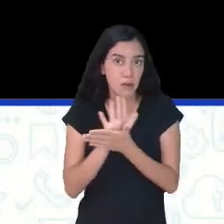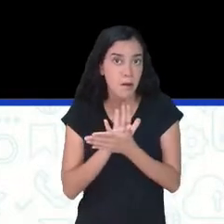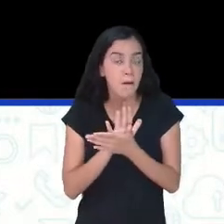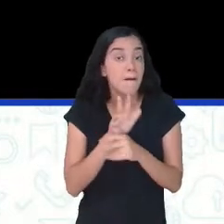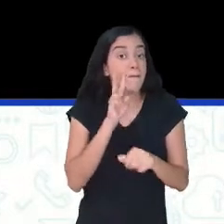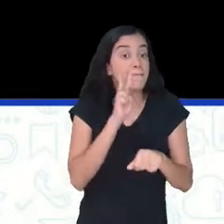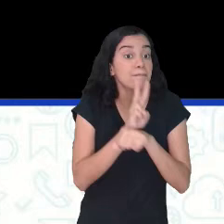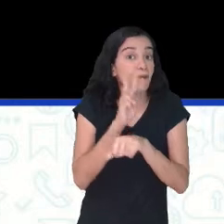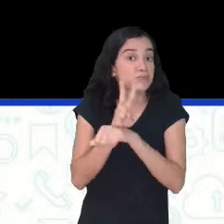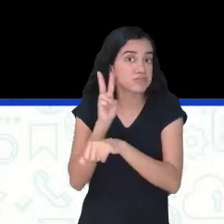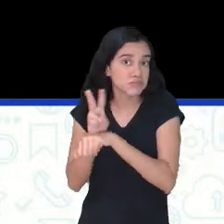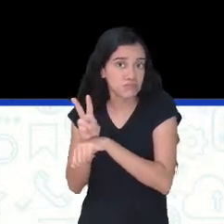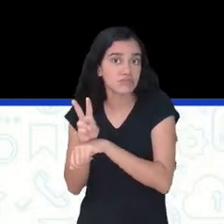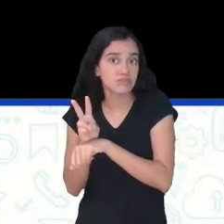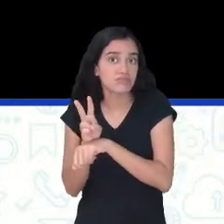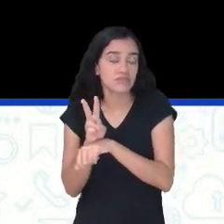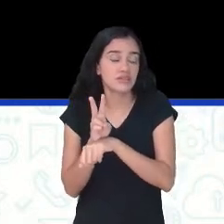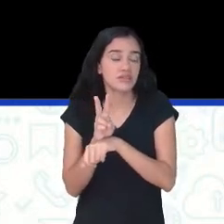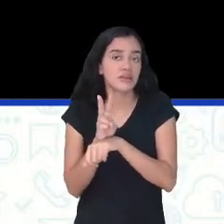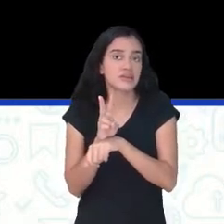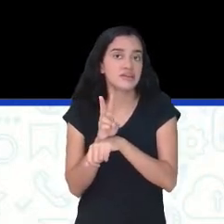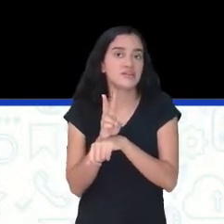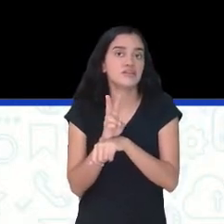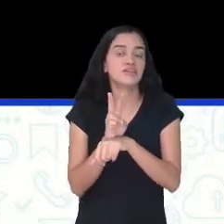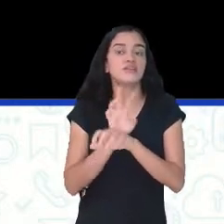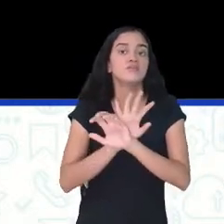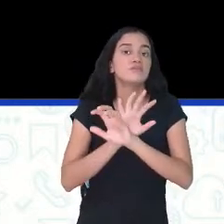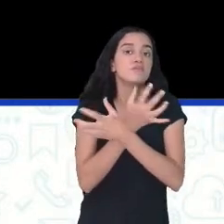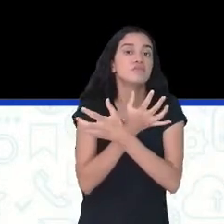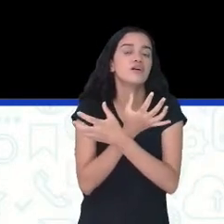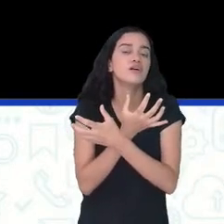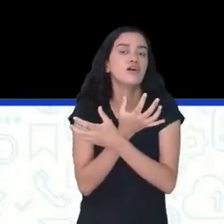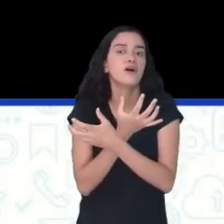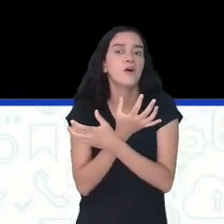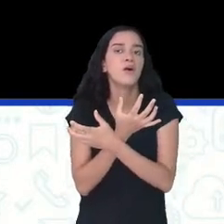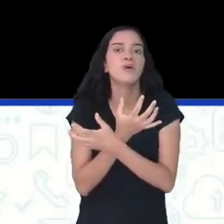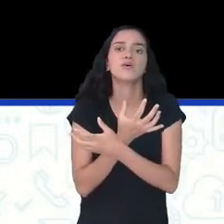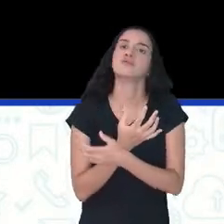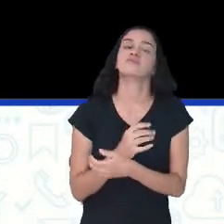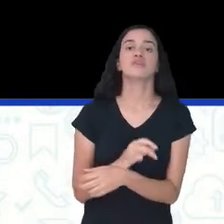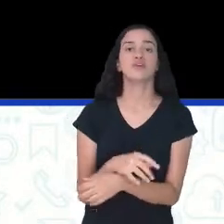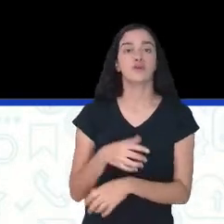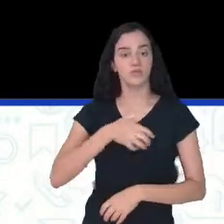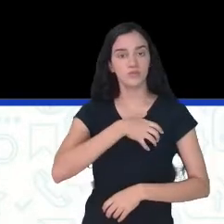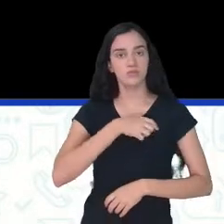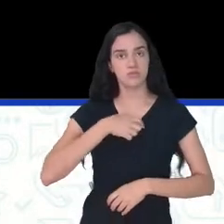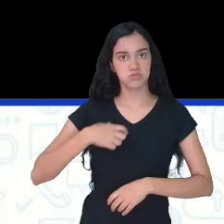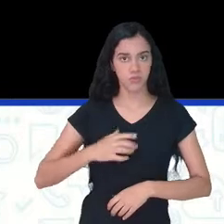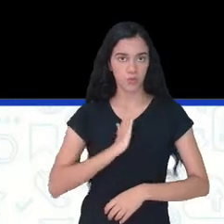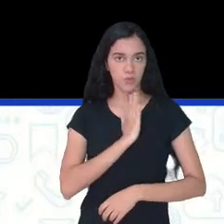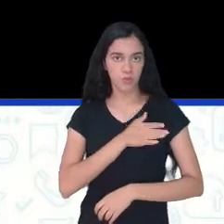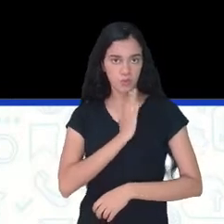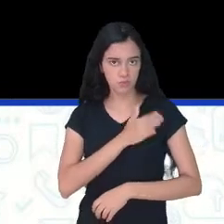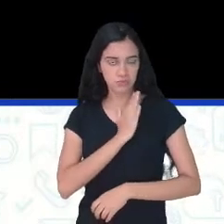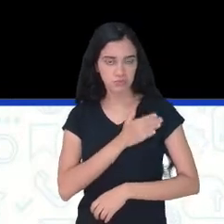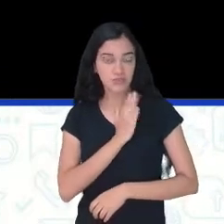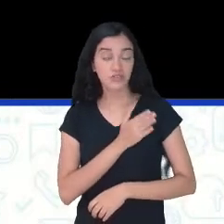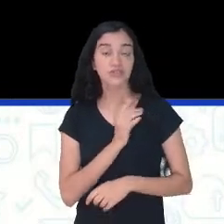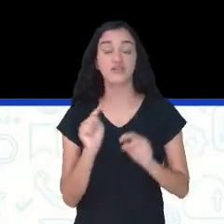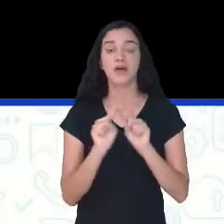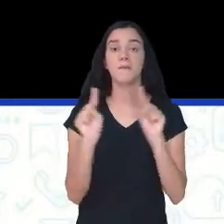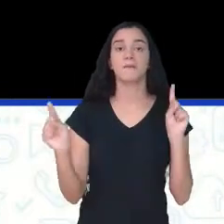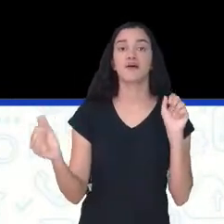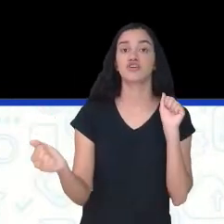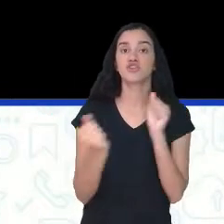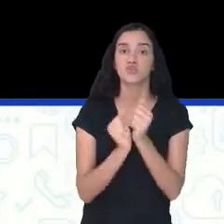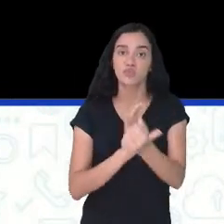né, como se fosse uma gaiola, ele está protegendo os órgãos vitais, os pulmões e o coração, mas ele junto com os músculos,